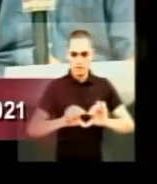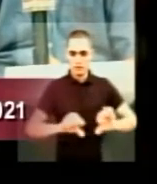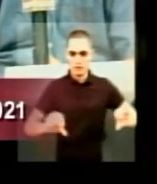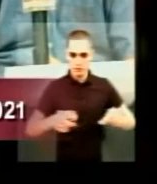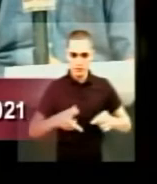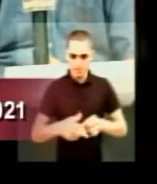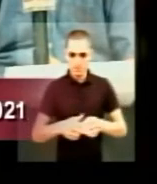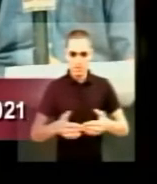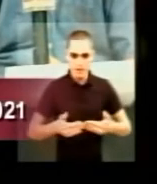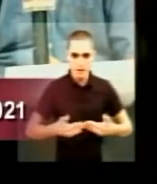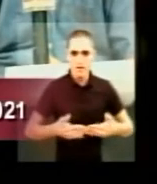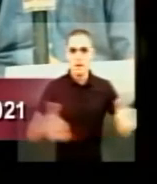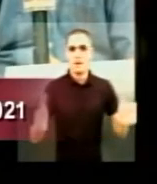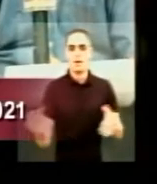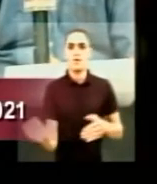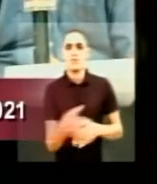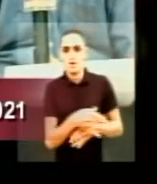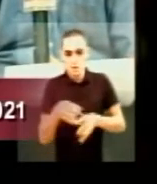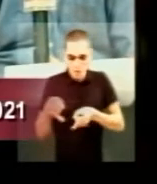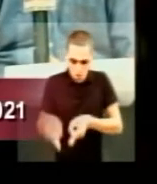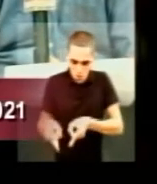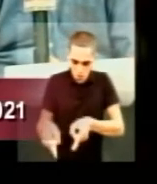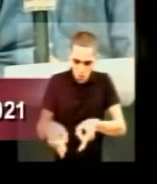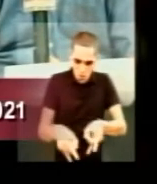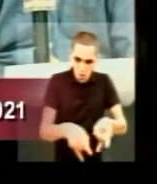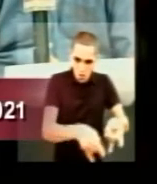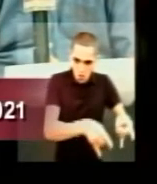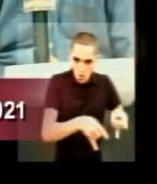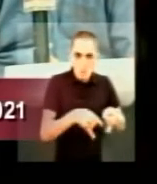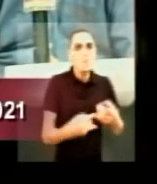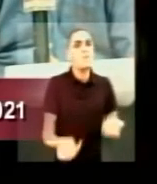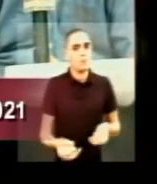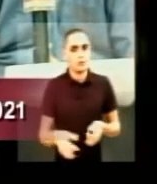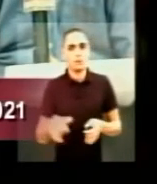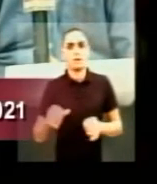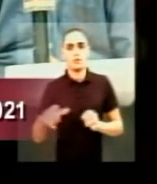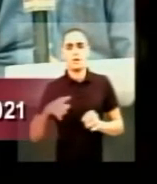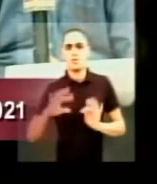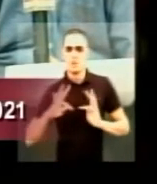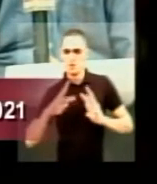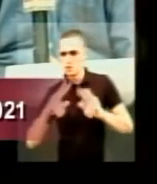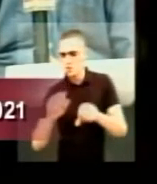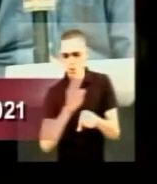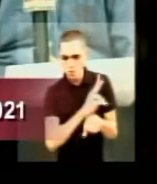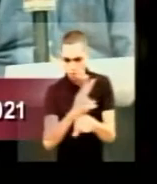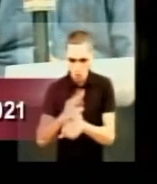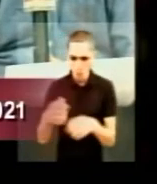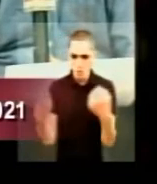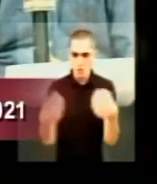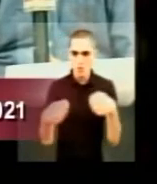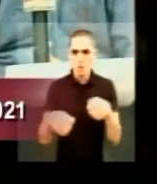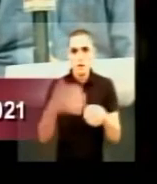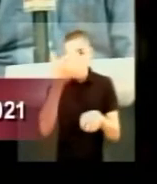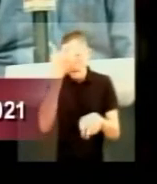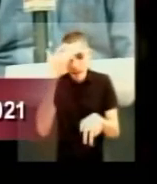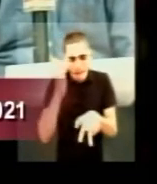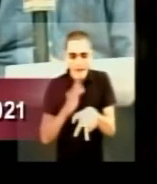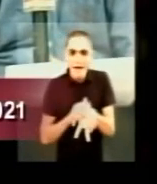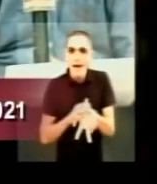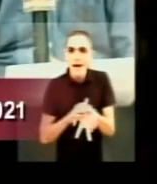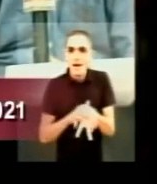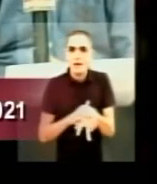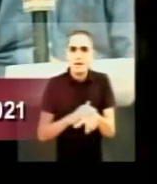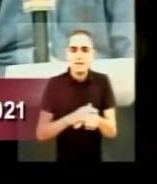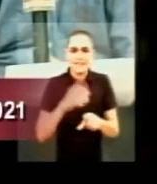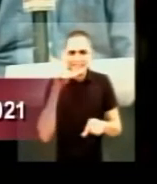são leitos de enfermaria, com todos os cuidados necessários para pacientes de